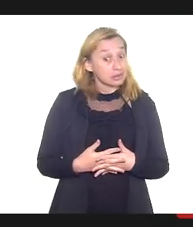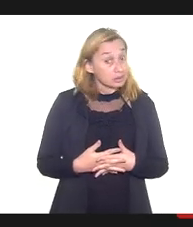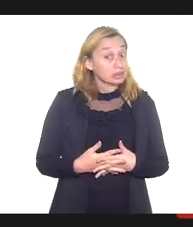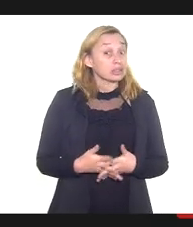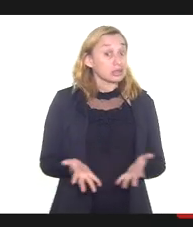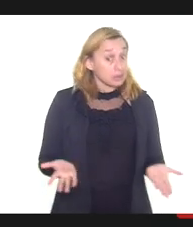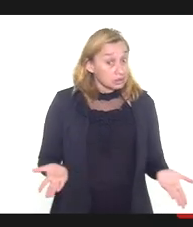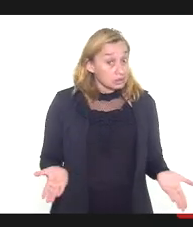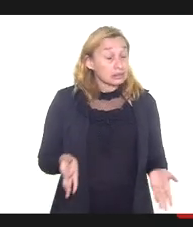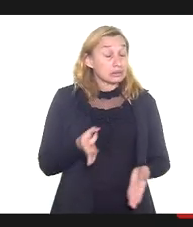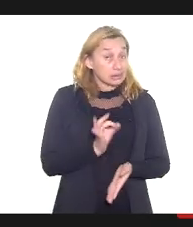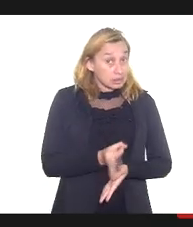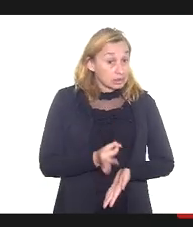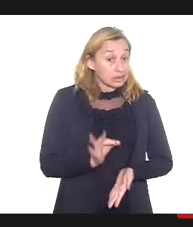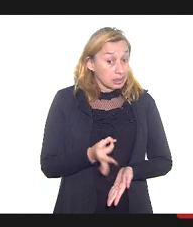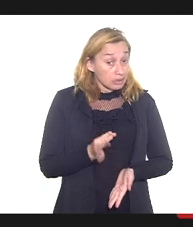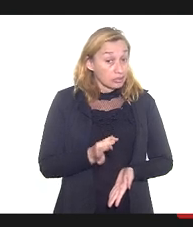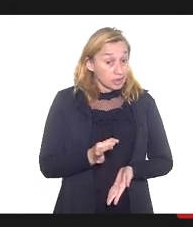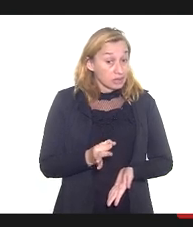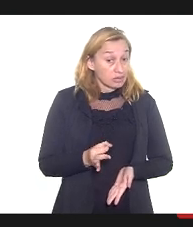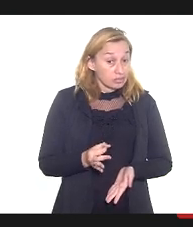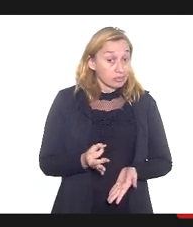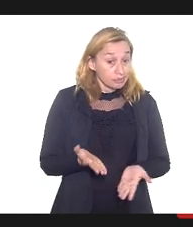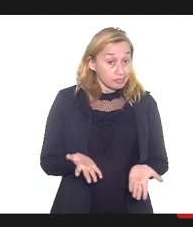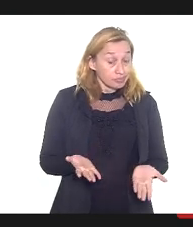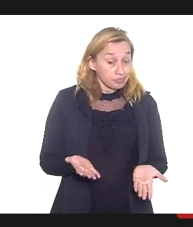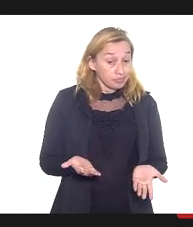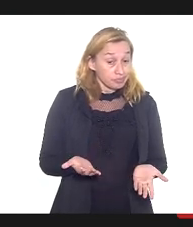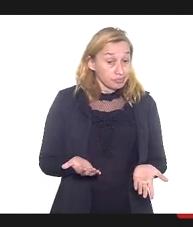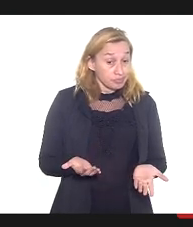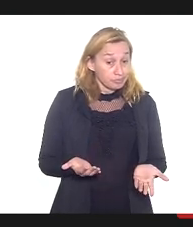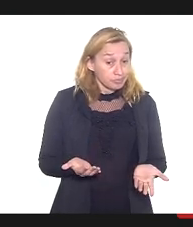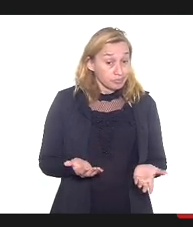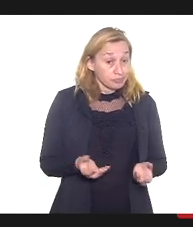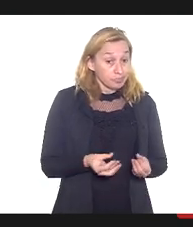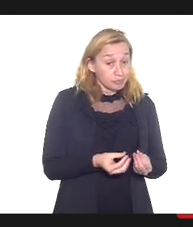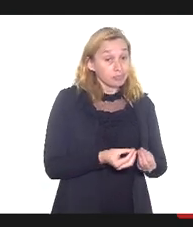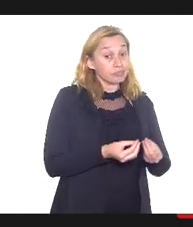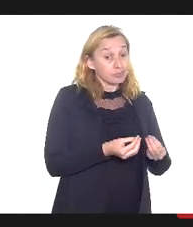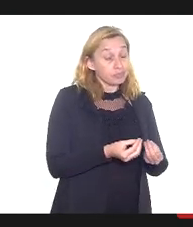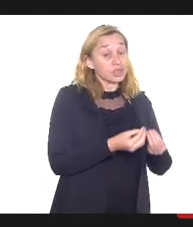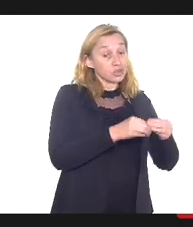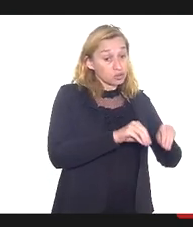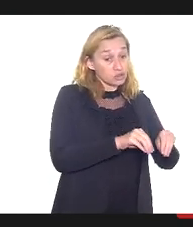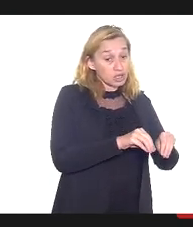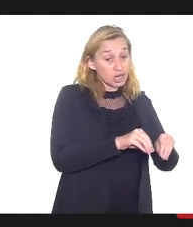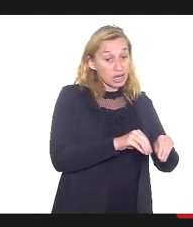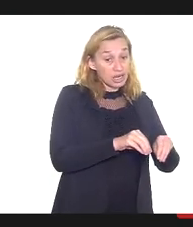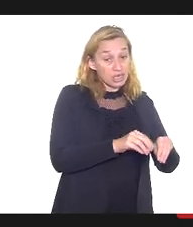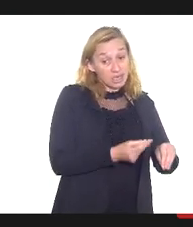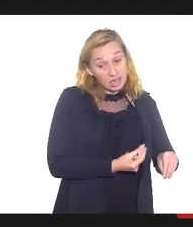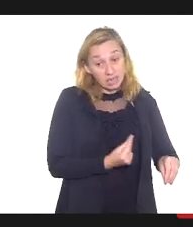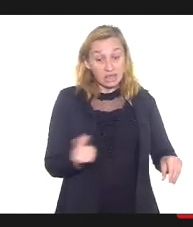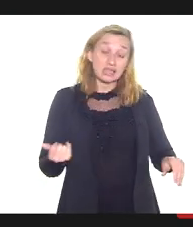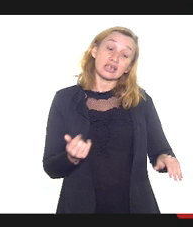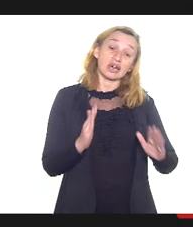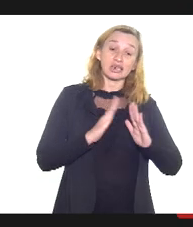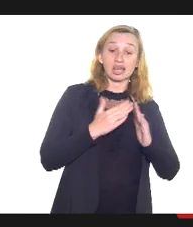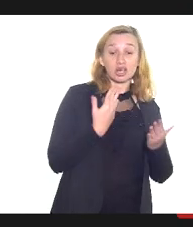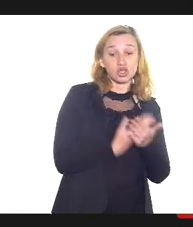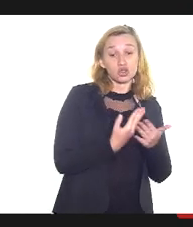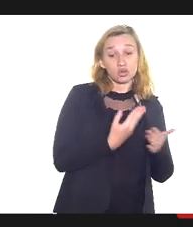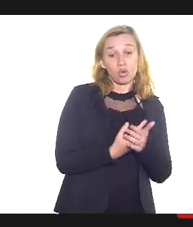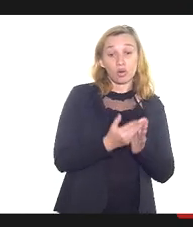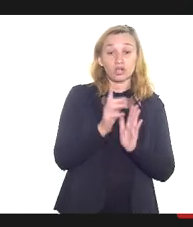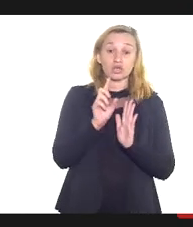assim, provavelmente acarretaria na evasão escolar. E em relação a esse